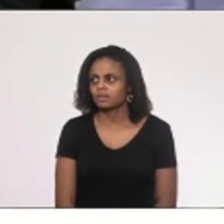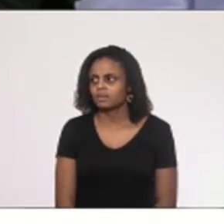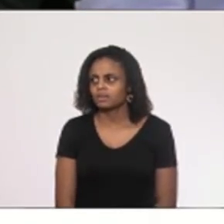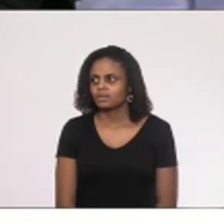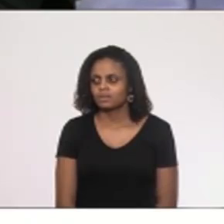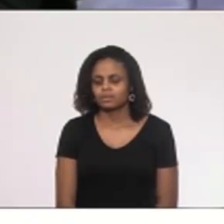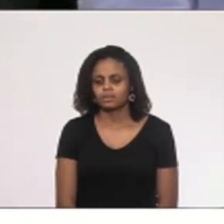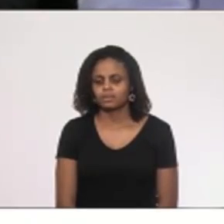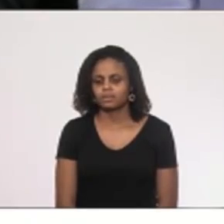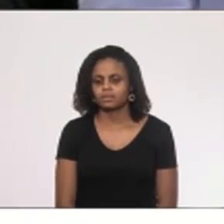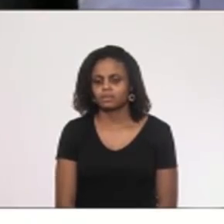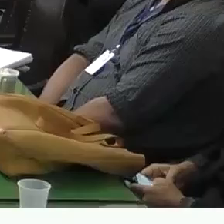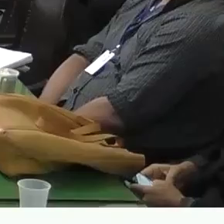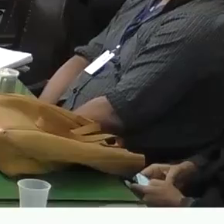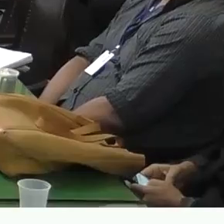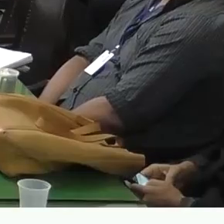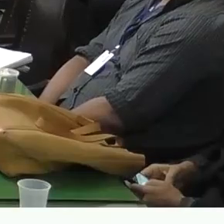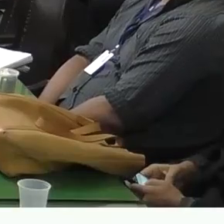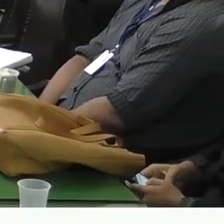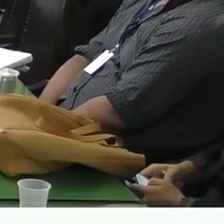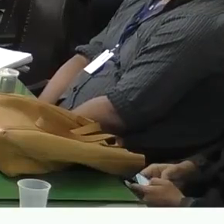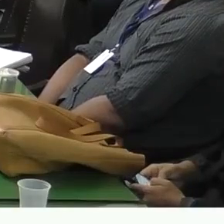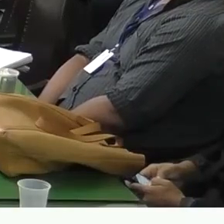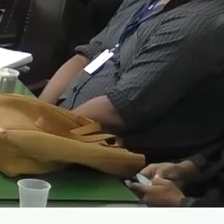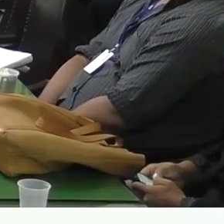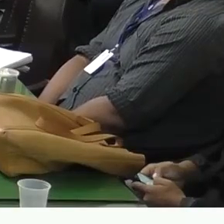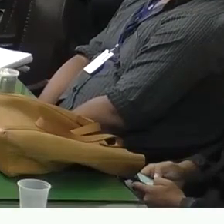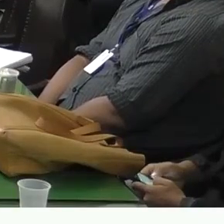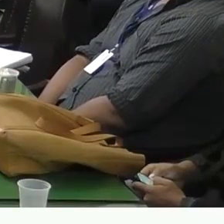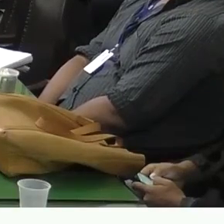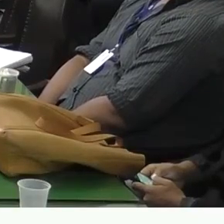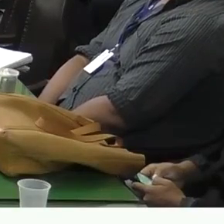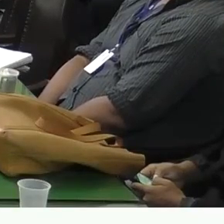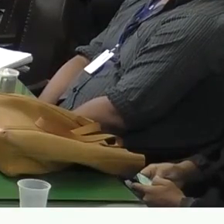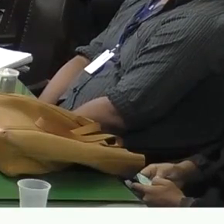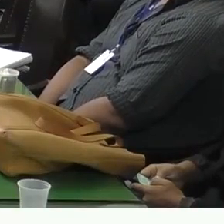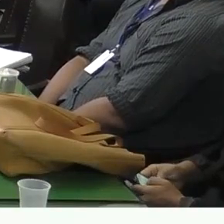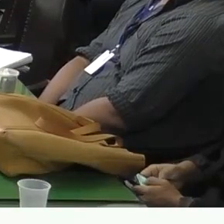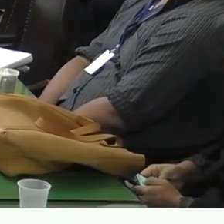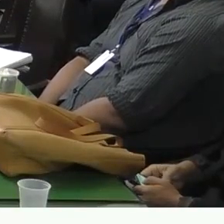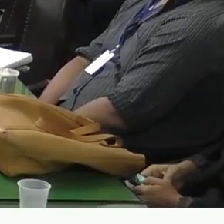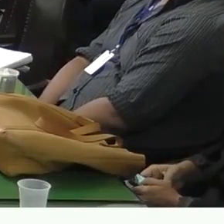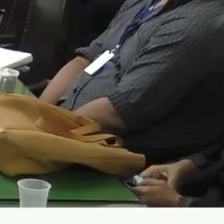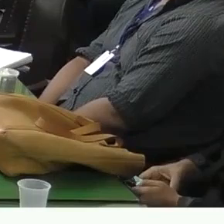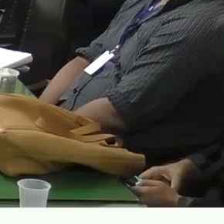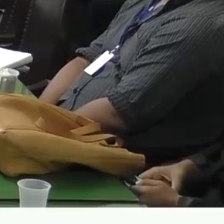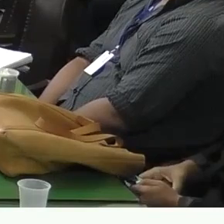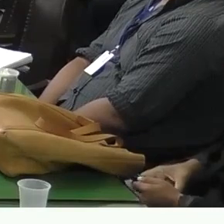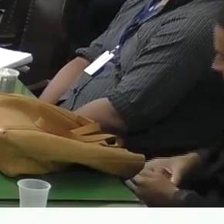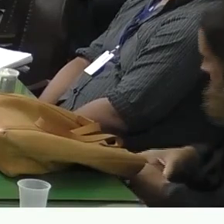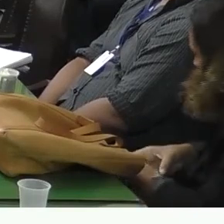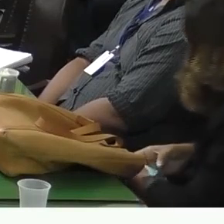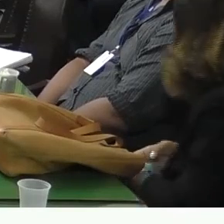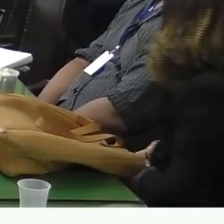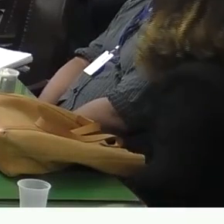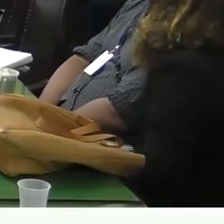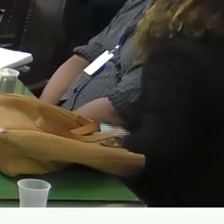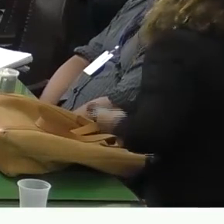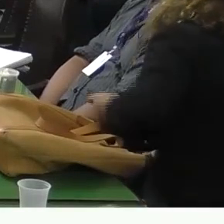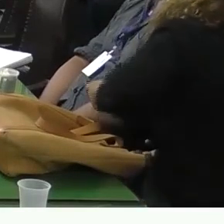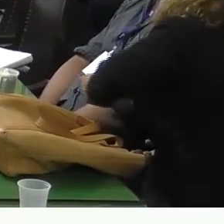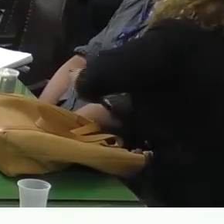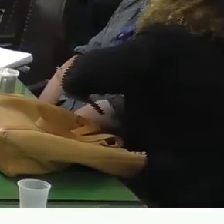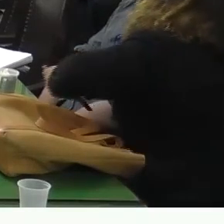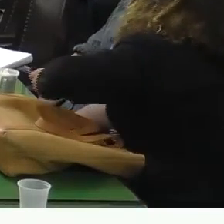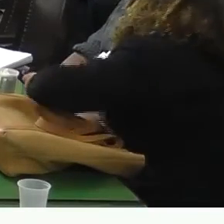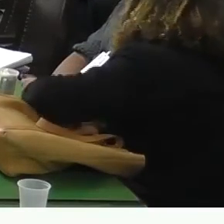Me permite uma parte, deputado Chico Machado? Lógico. Quando eu falo aqui, mais uma vez dizendo, eu tenho tido cuidado na Comissão de Orçamento de não trazer viés